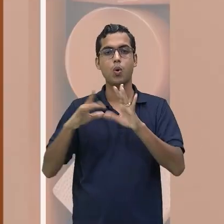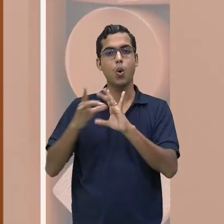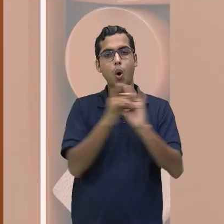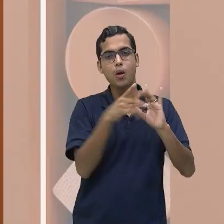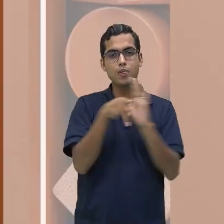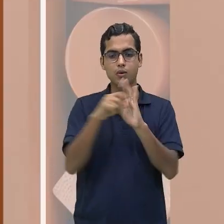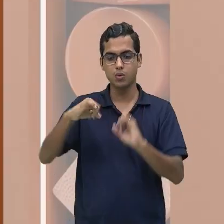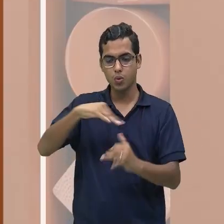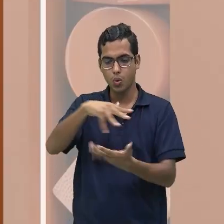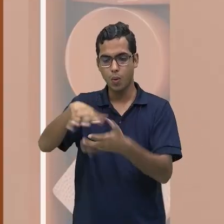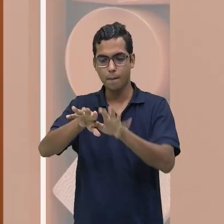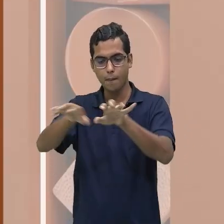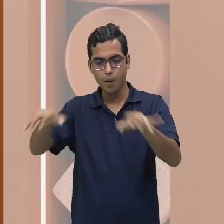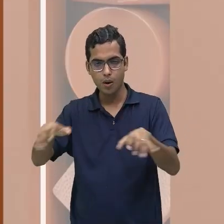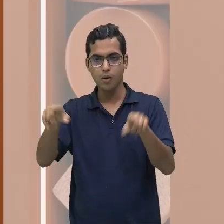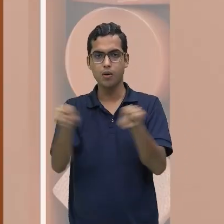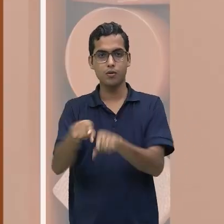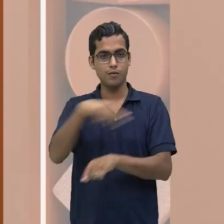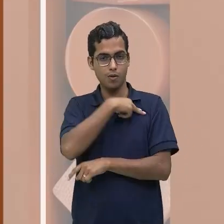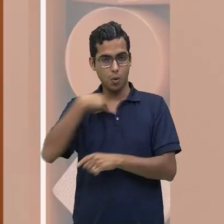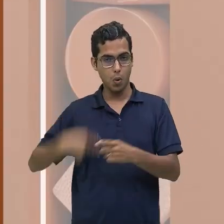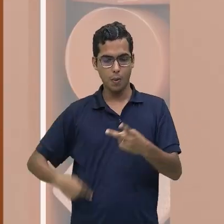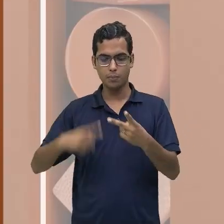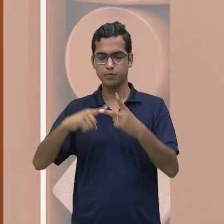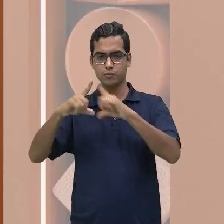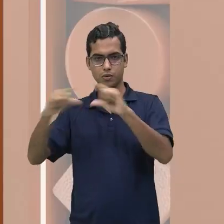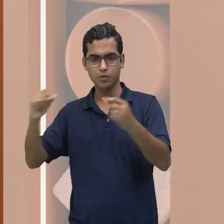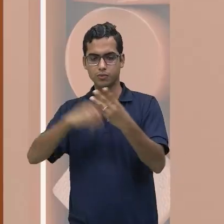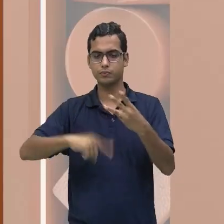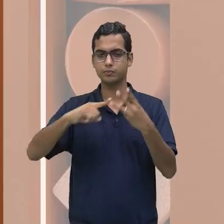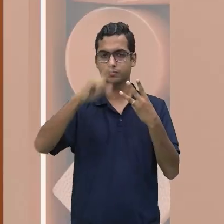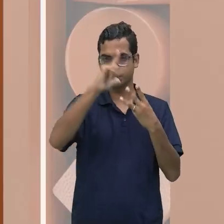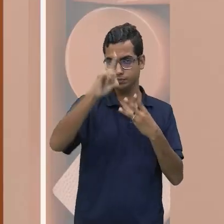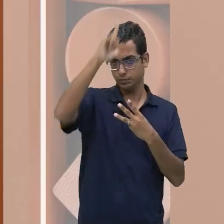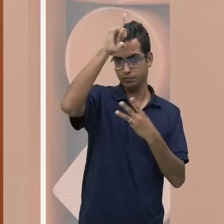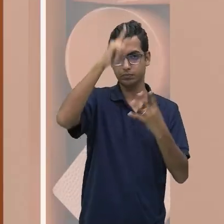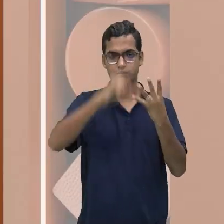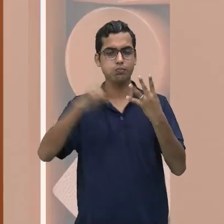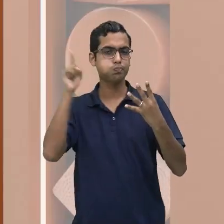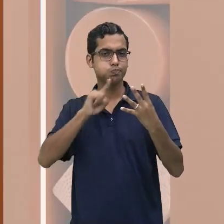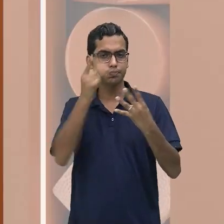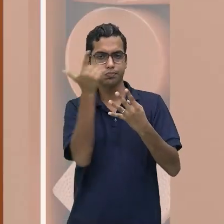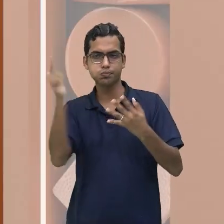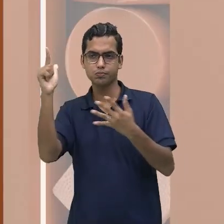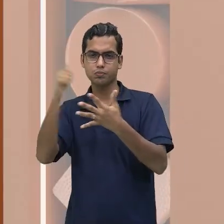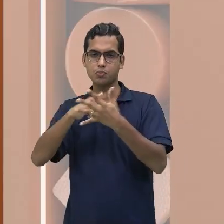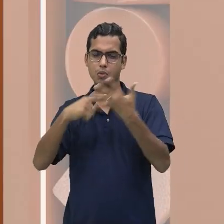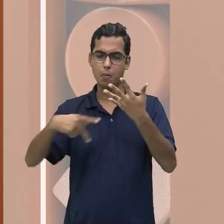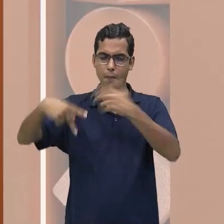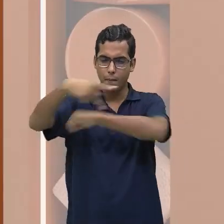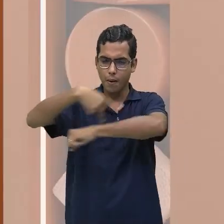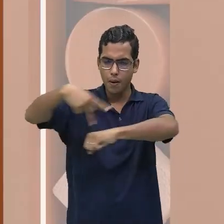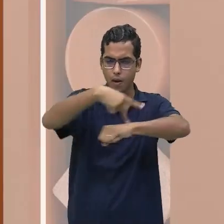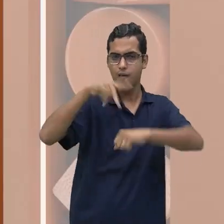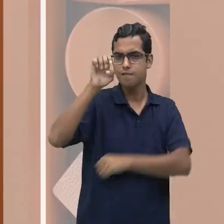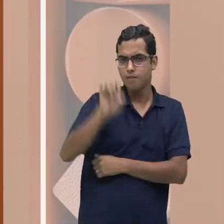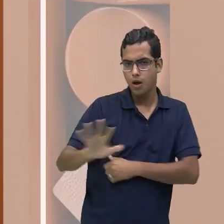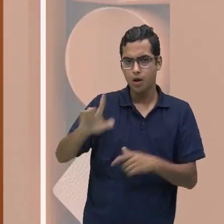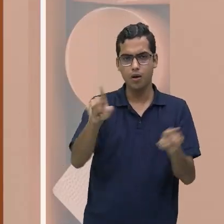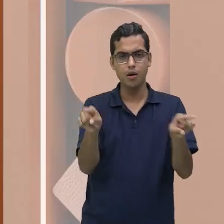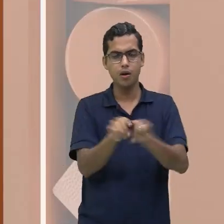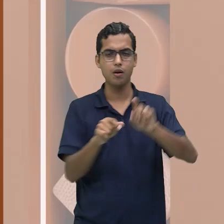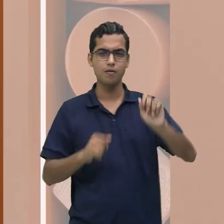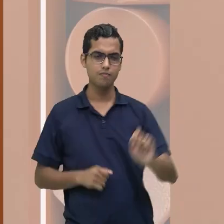potências hoje em dia, China, o Japão, a Alemanha, os Estados Unidos, outros países aí, vários países europeus, vários